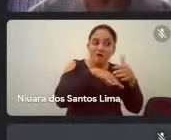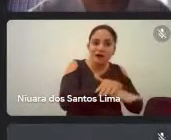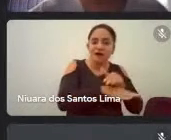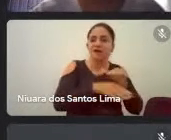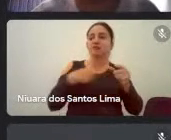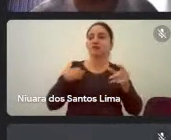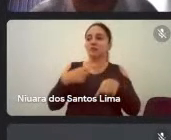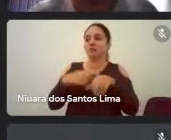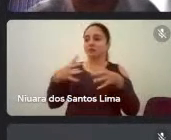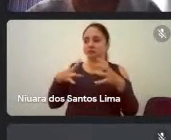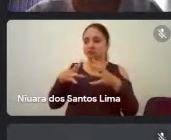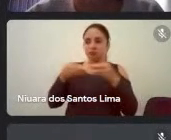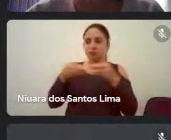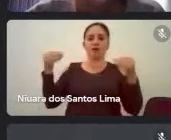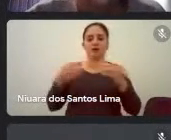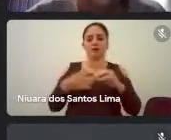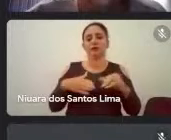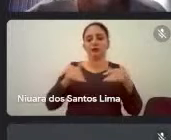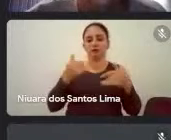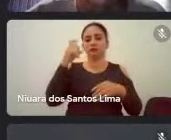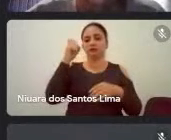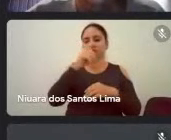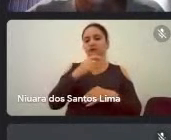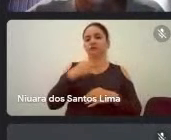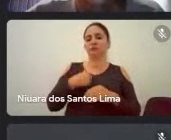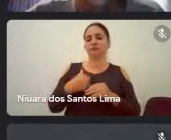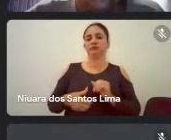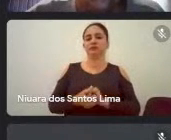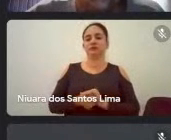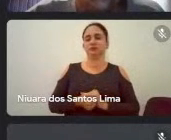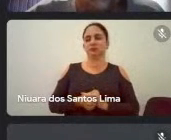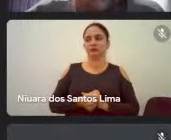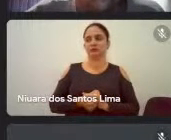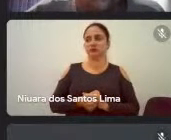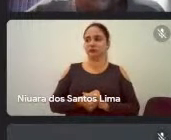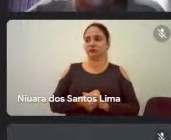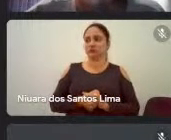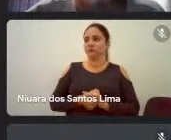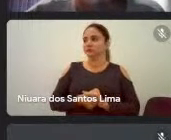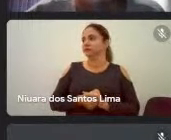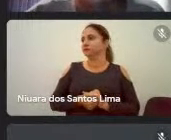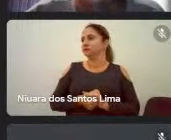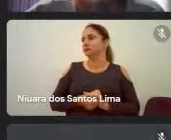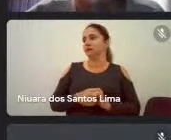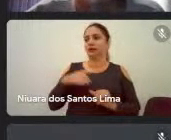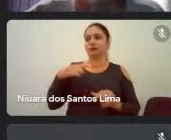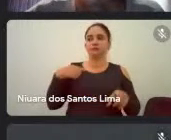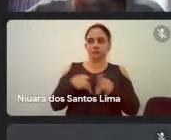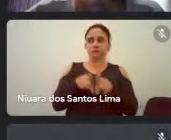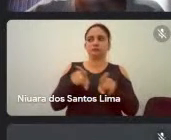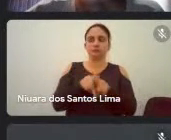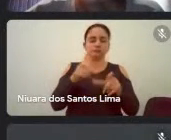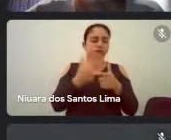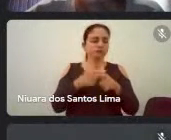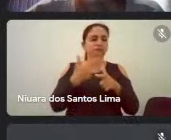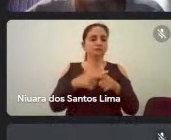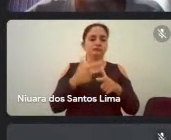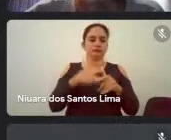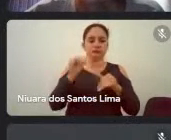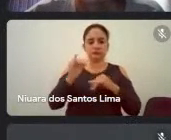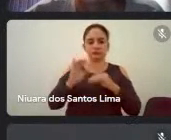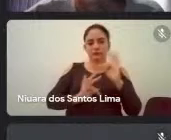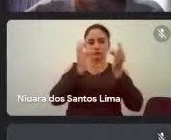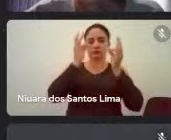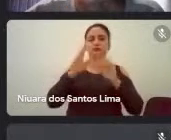então, assim, foi muito difícil para mim, tive que refazer tudo. Então, isso também, esses problemas com a tecnologia,